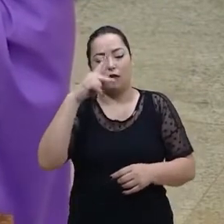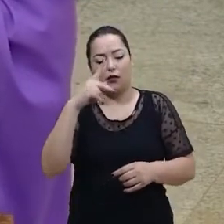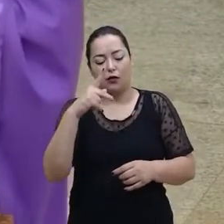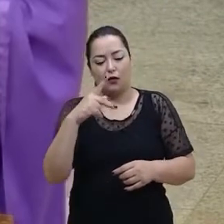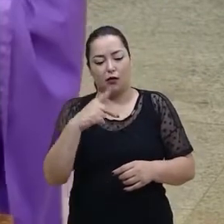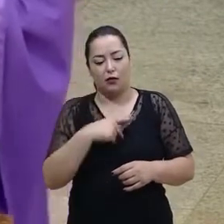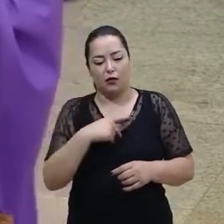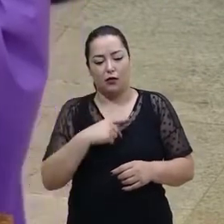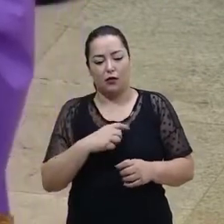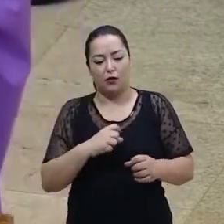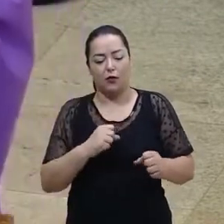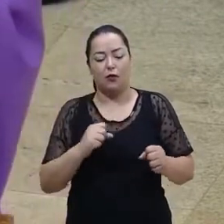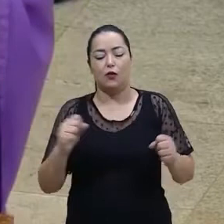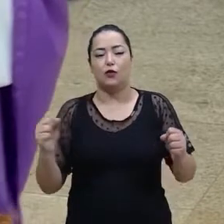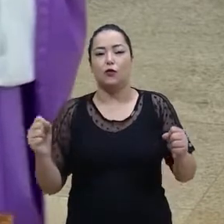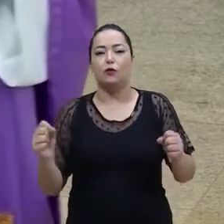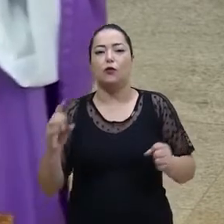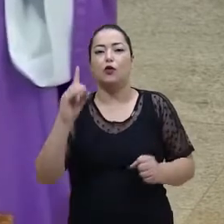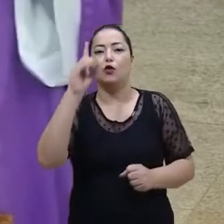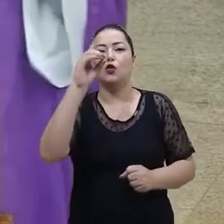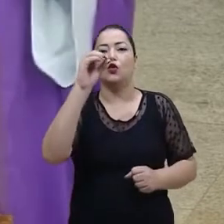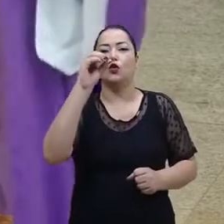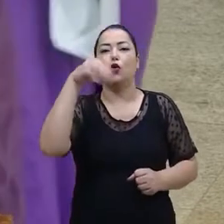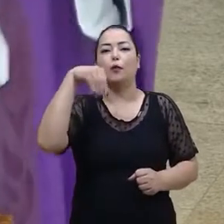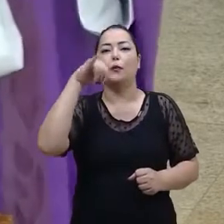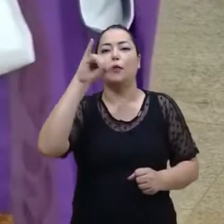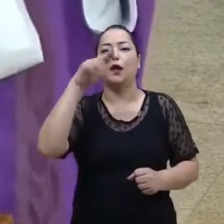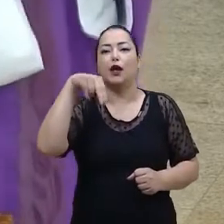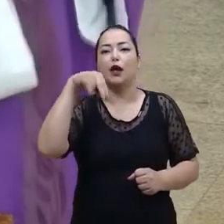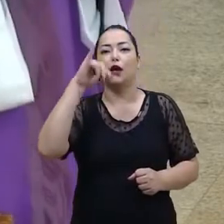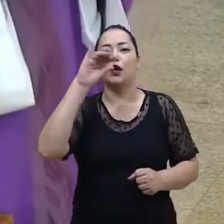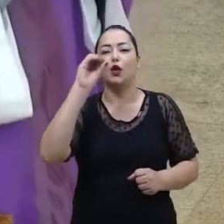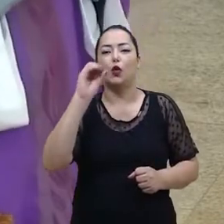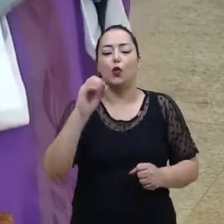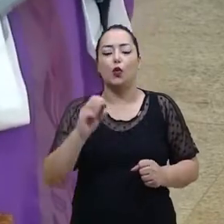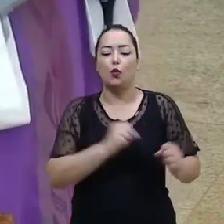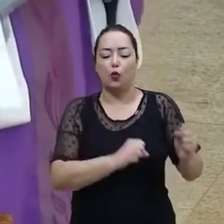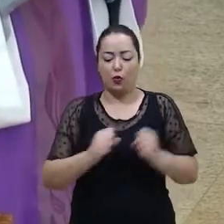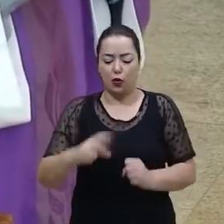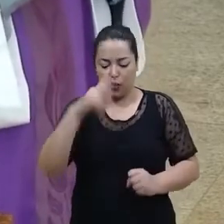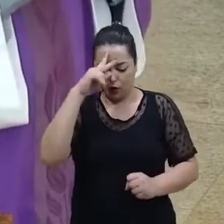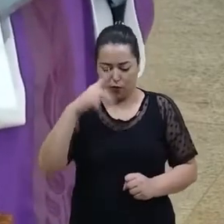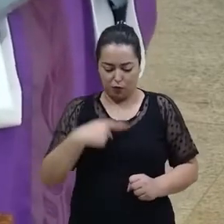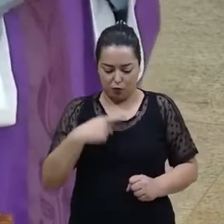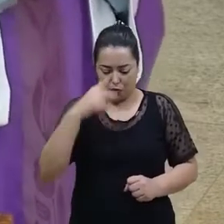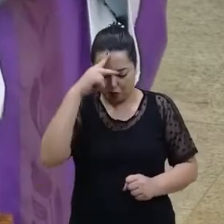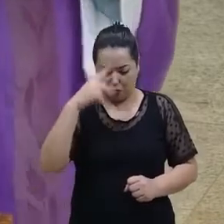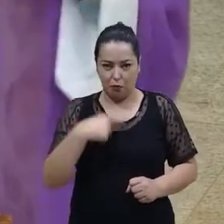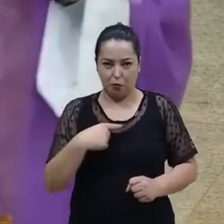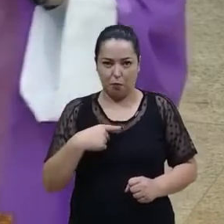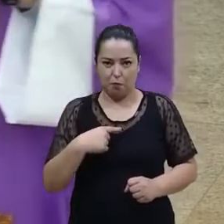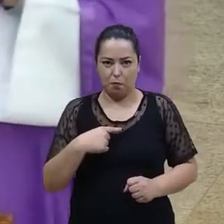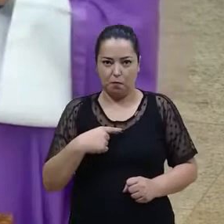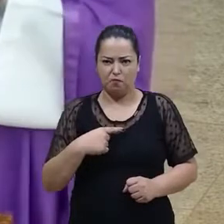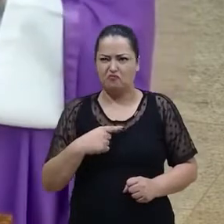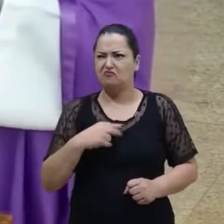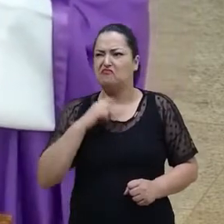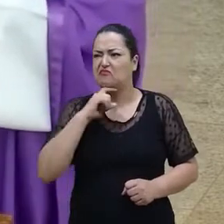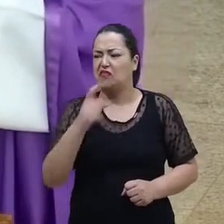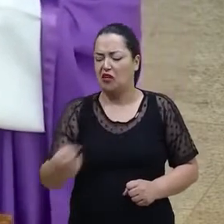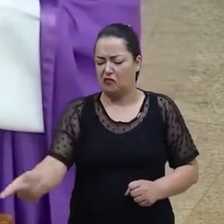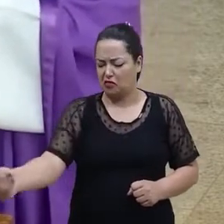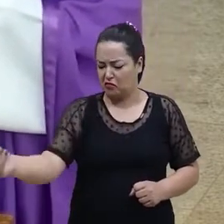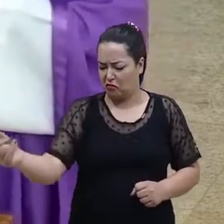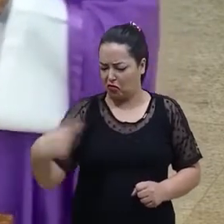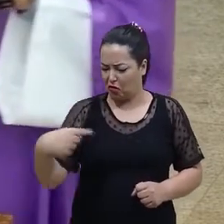e para relação com Deus A gente tem que ter autodomínio senhor disse e nada de governa